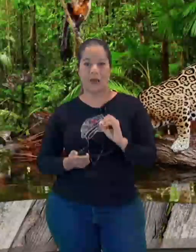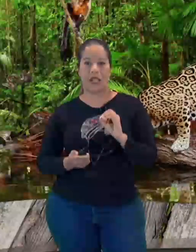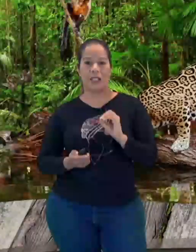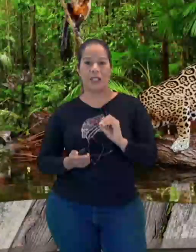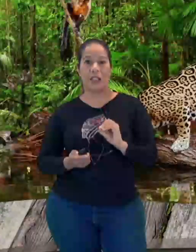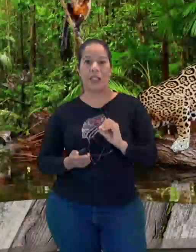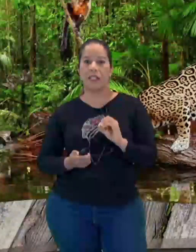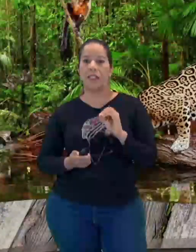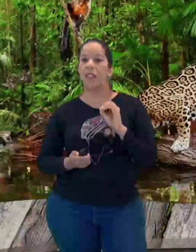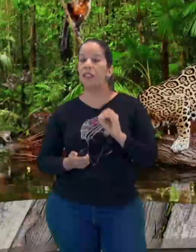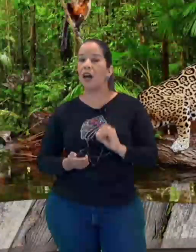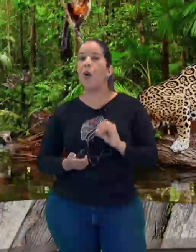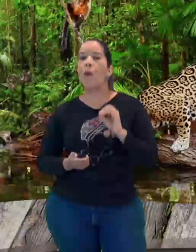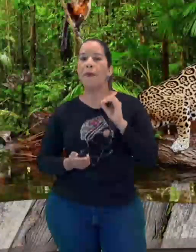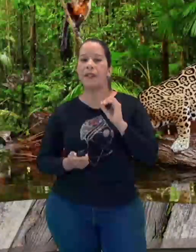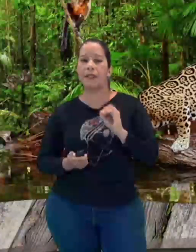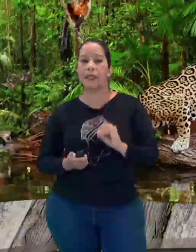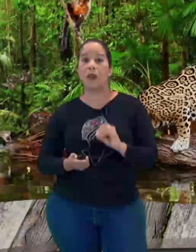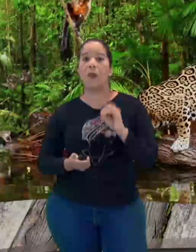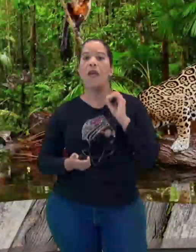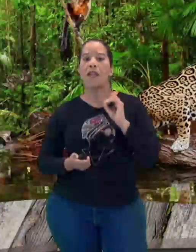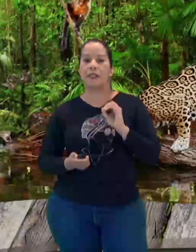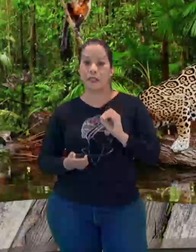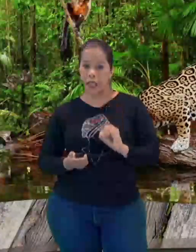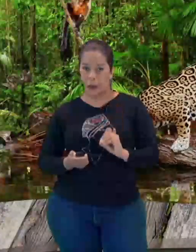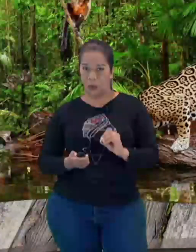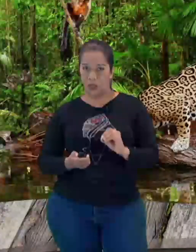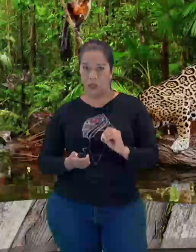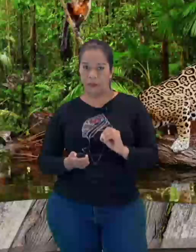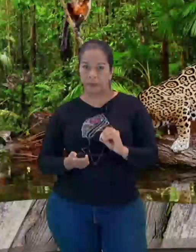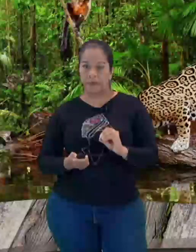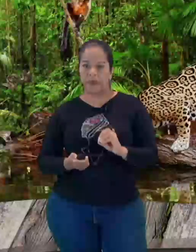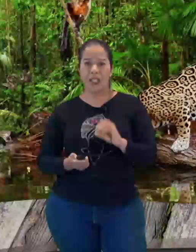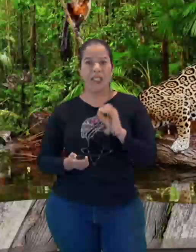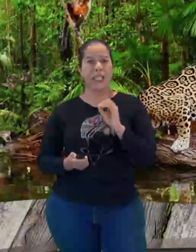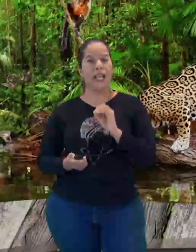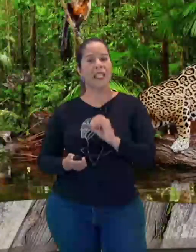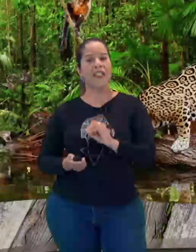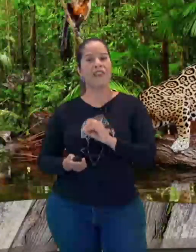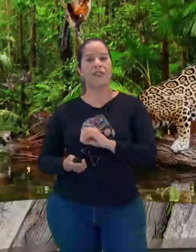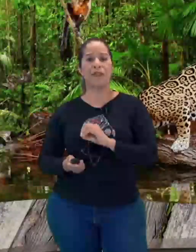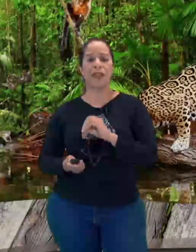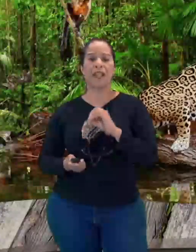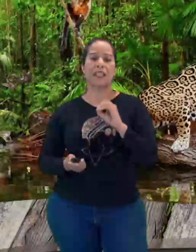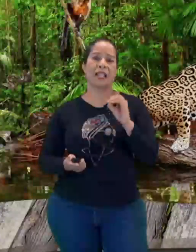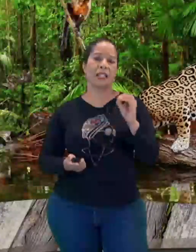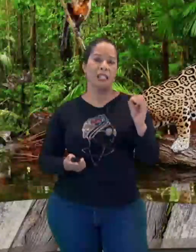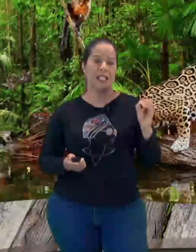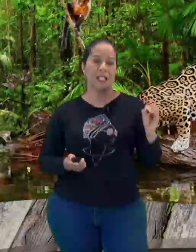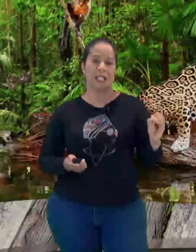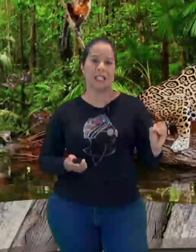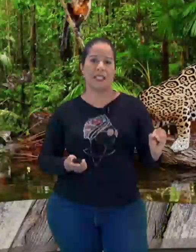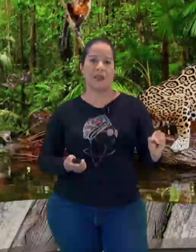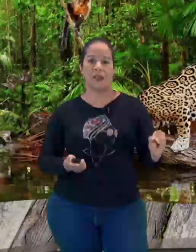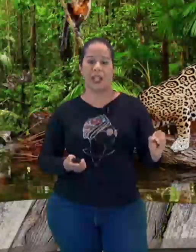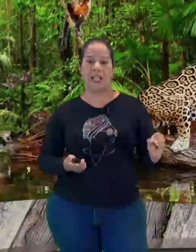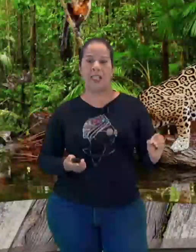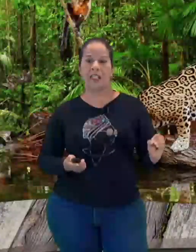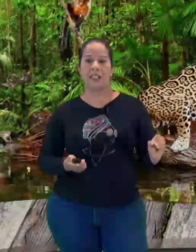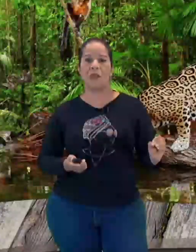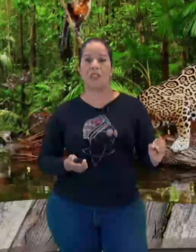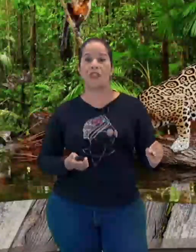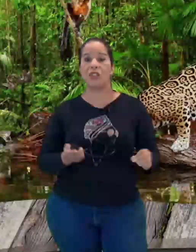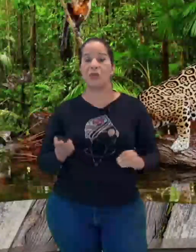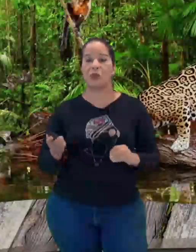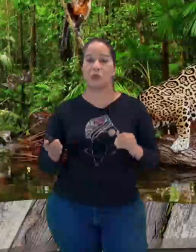acelulares. Isso quer dizer que eles não apresentam células. E aí a gente vem na questão, a gente cai